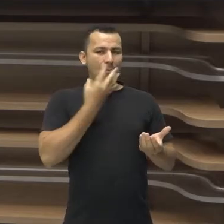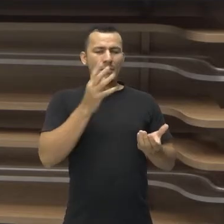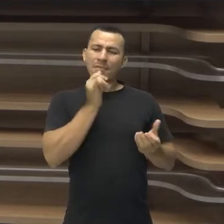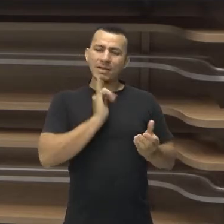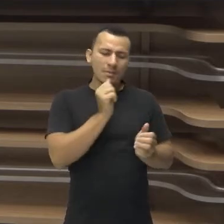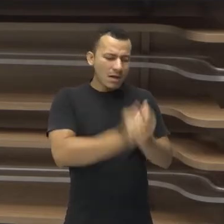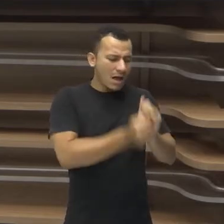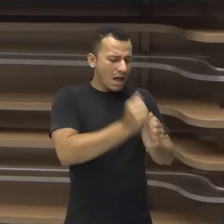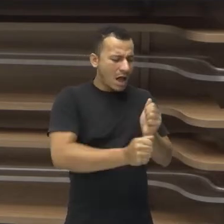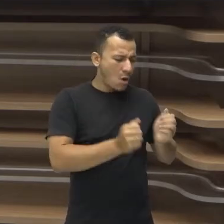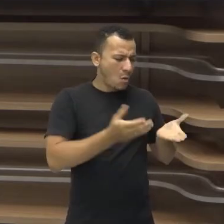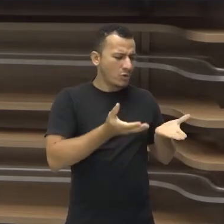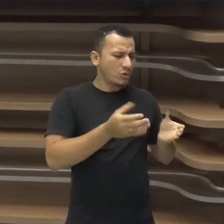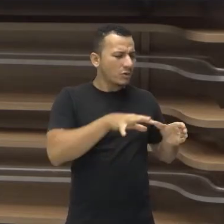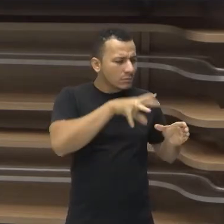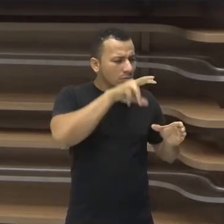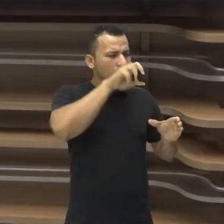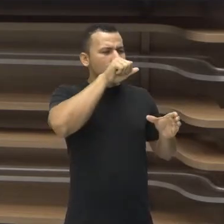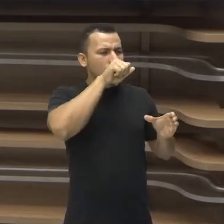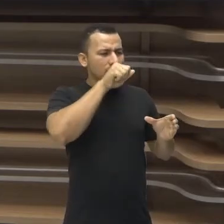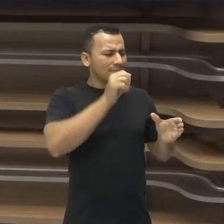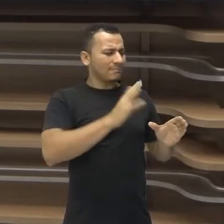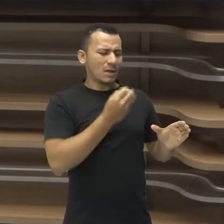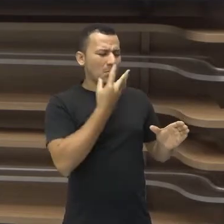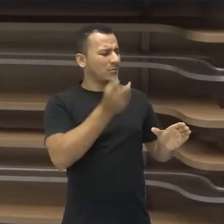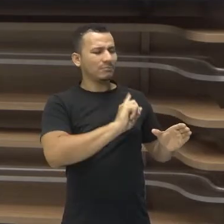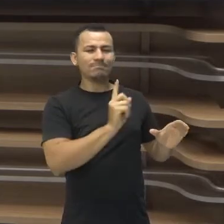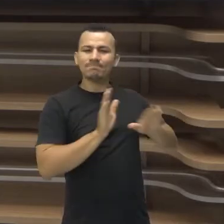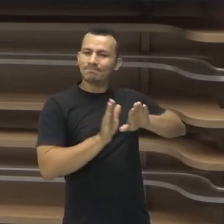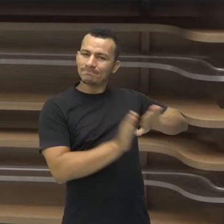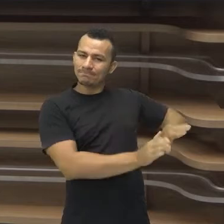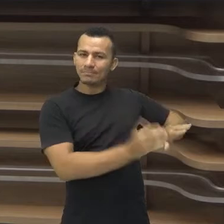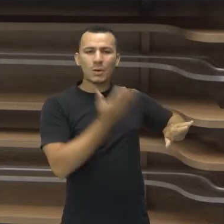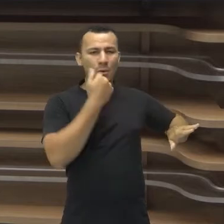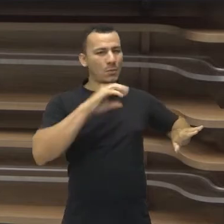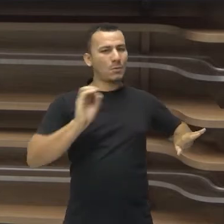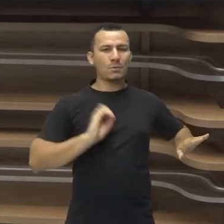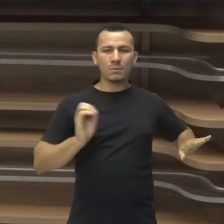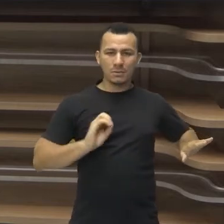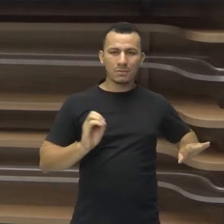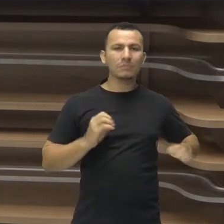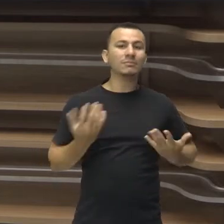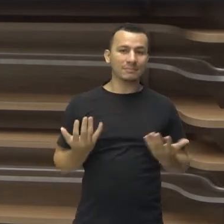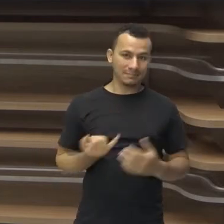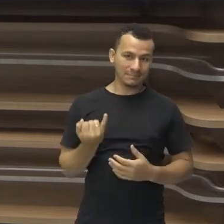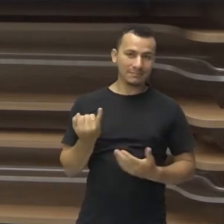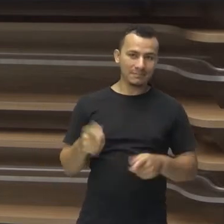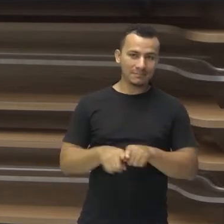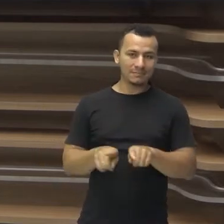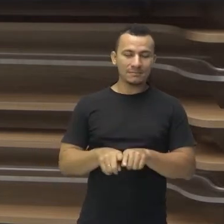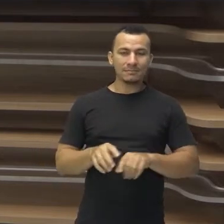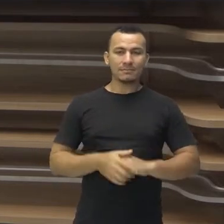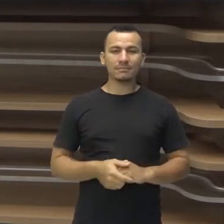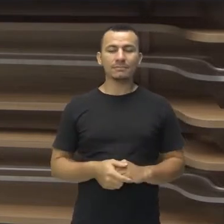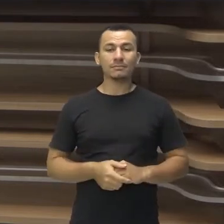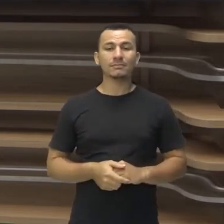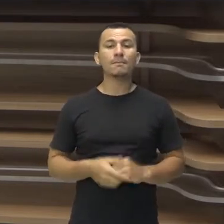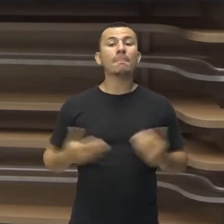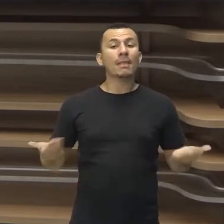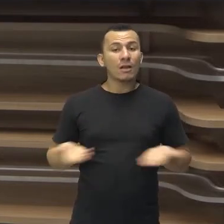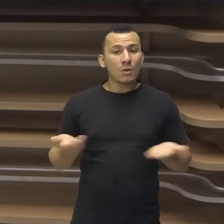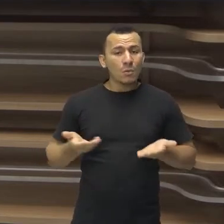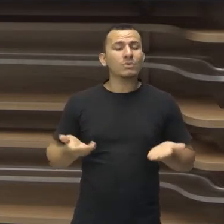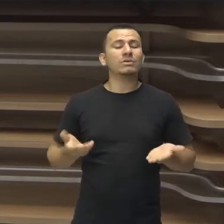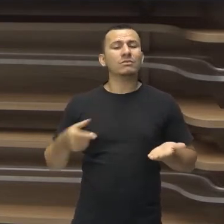arroz aqui estragou, você sabe por causa do cheiro, e aí você já não vai comer, né? Olha aí que interessante. E atualmente a